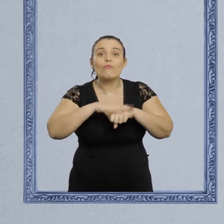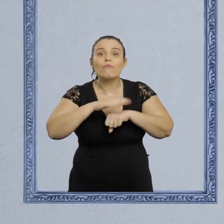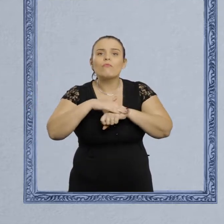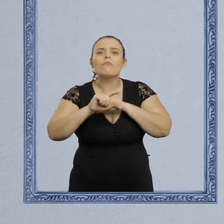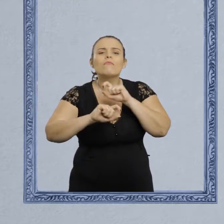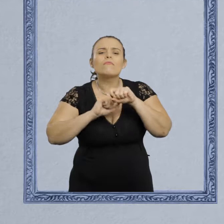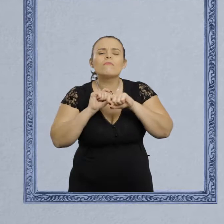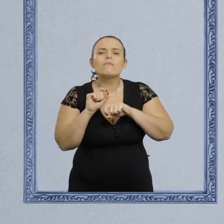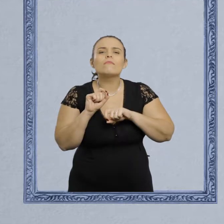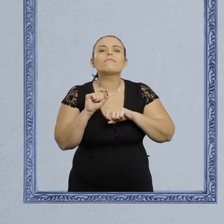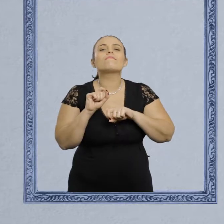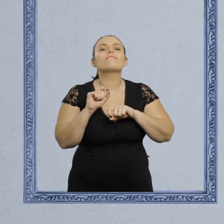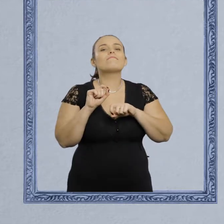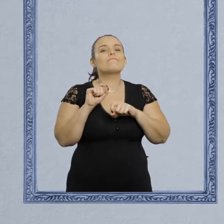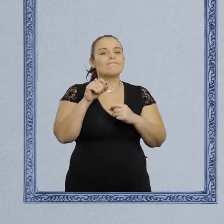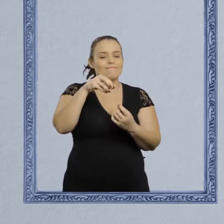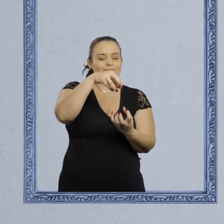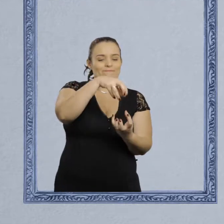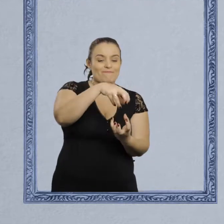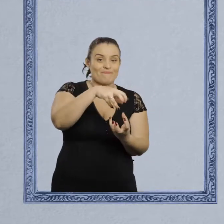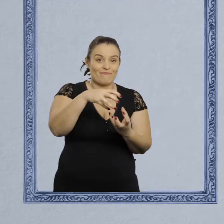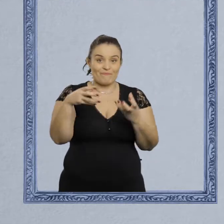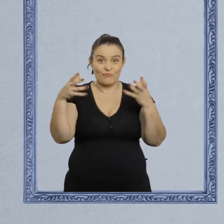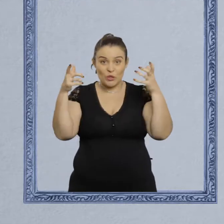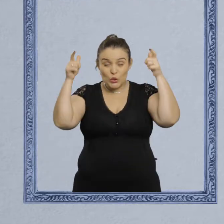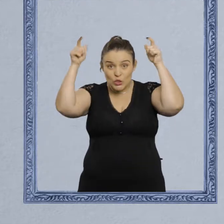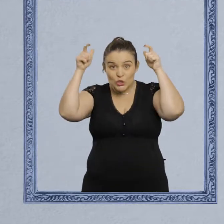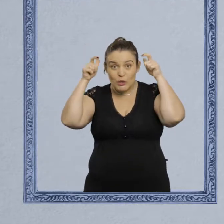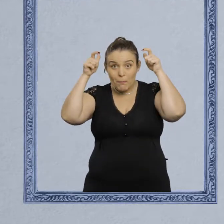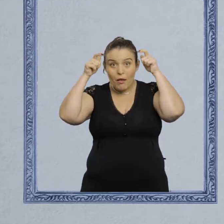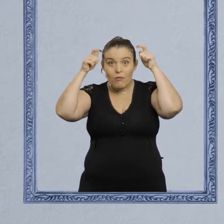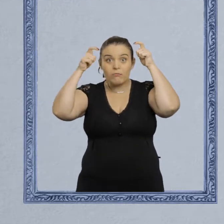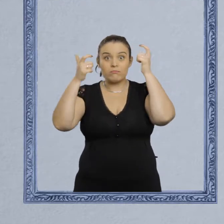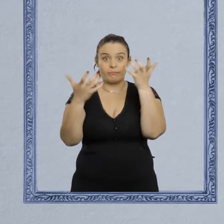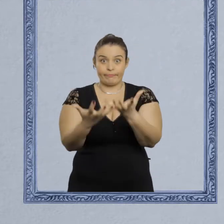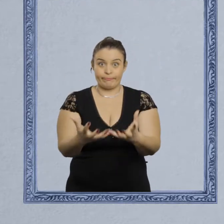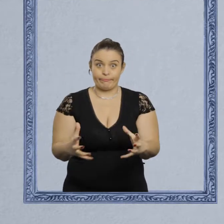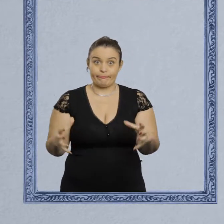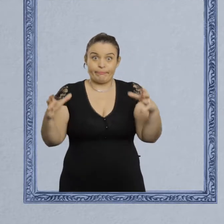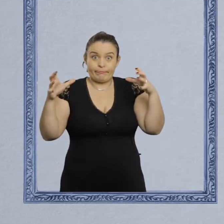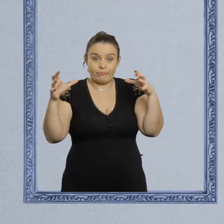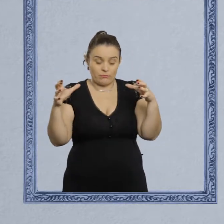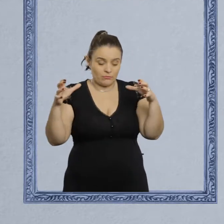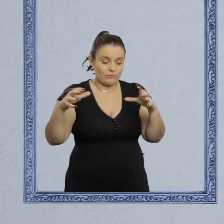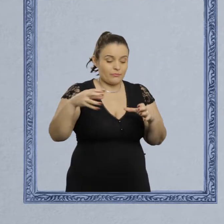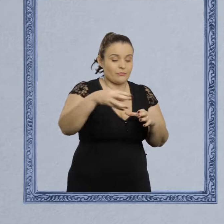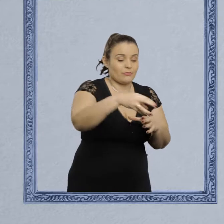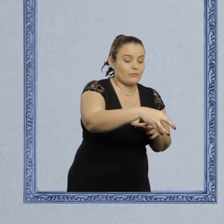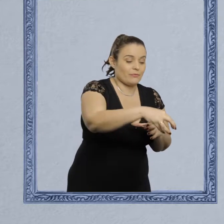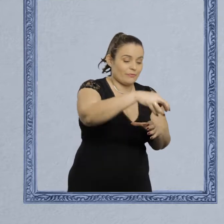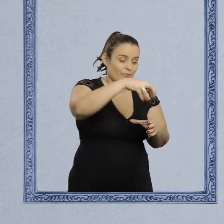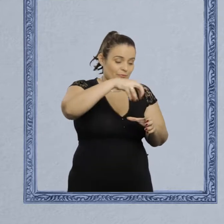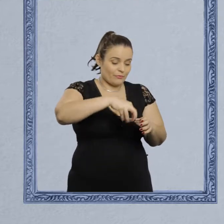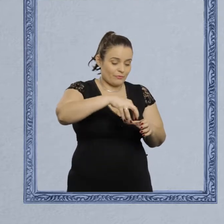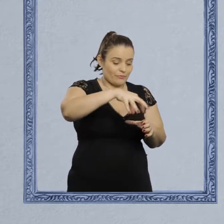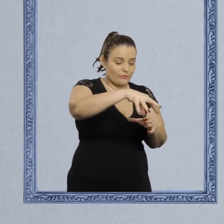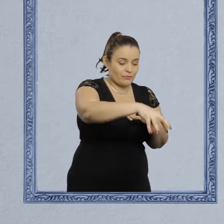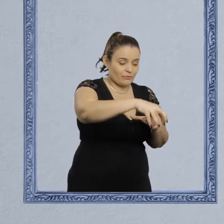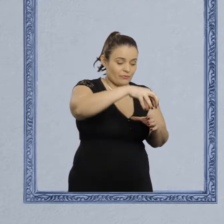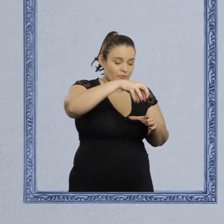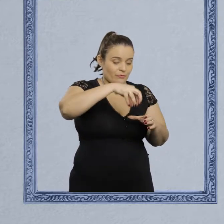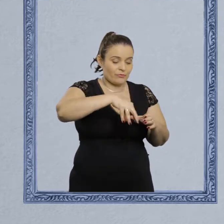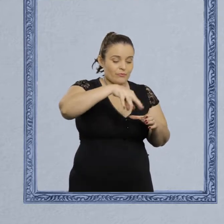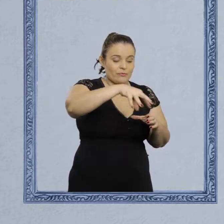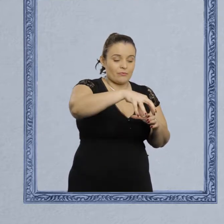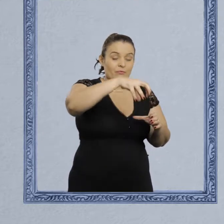um chapéu grande de abas largas. Ele colocou os ovos dentro do chapéu. Depois, Peter entrou no ninho.